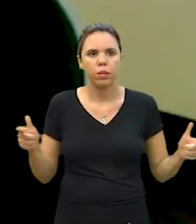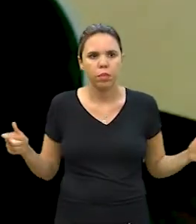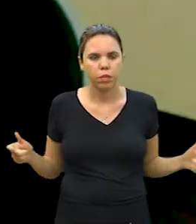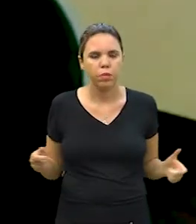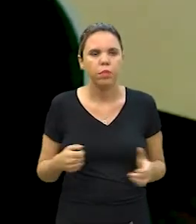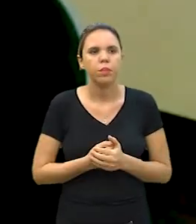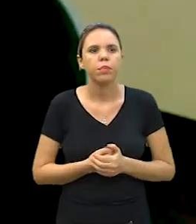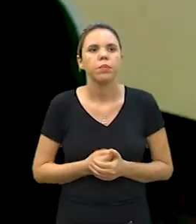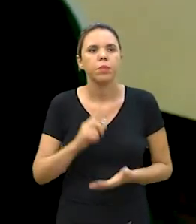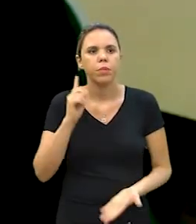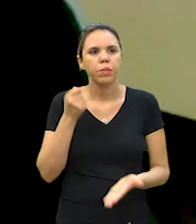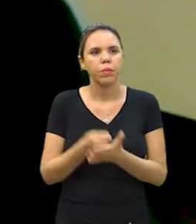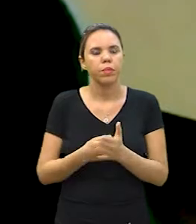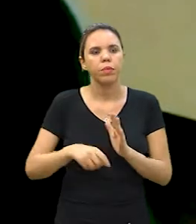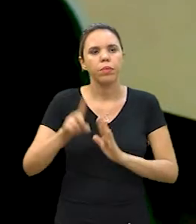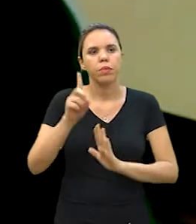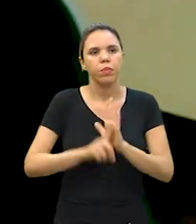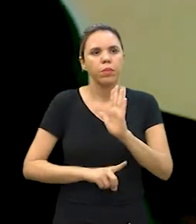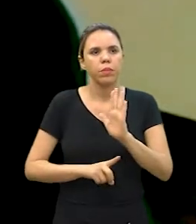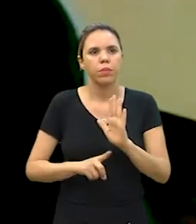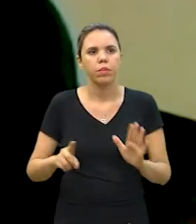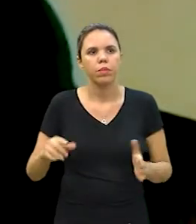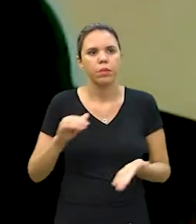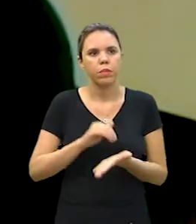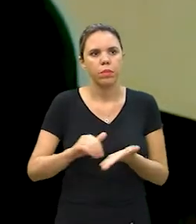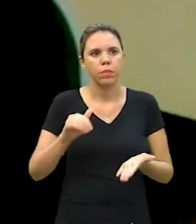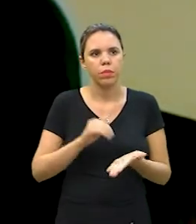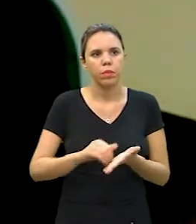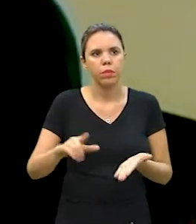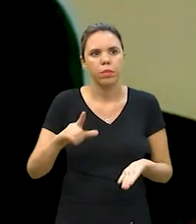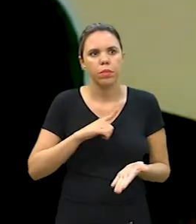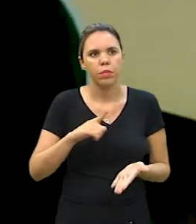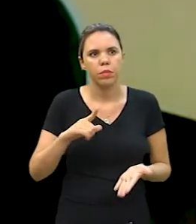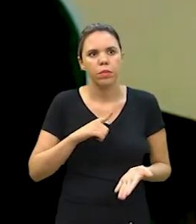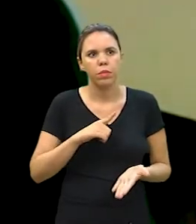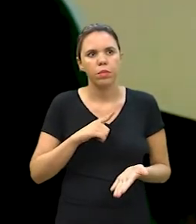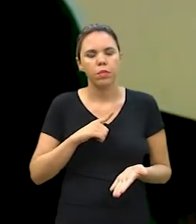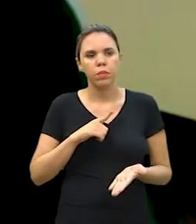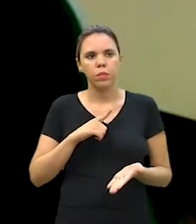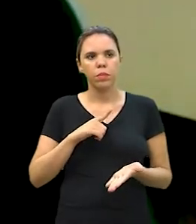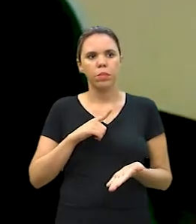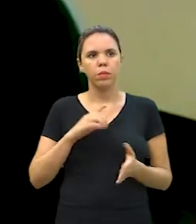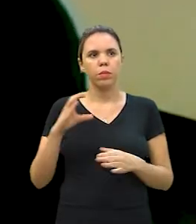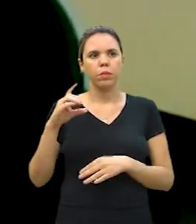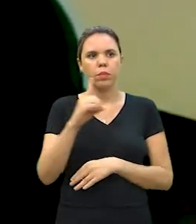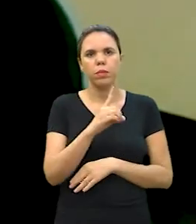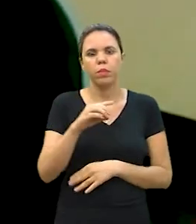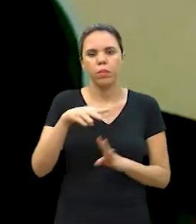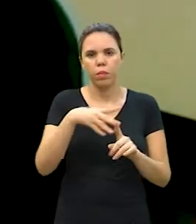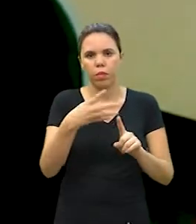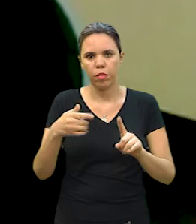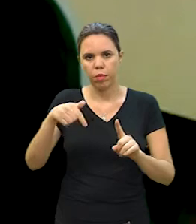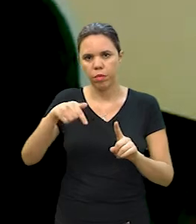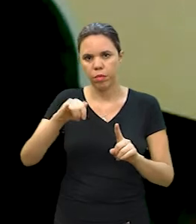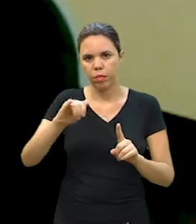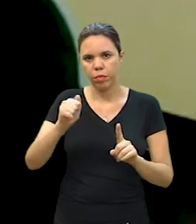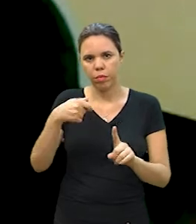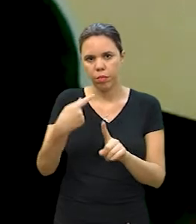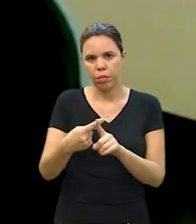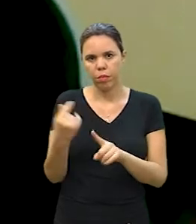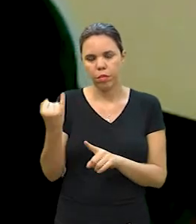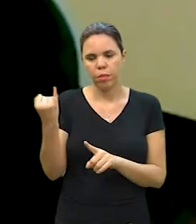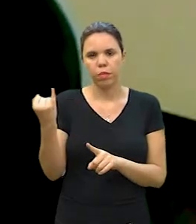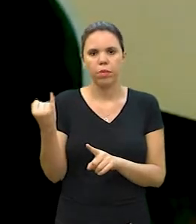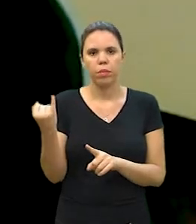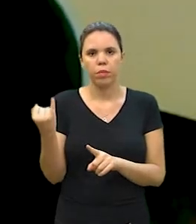aí a garantia desses direitos, né? Na nossa secretaria nós também temos a coordenadoria LGBTQIA+, que